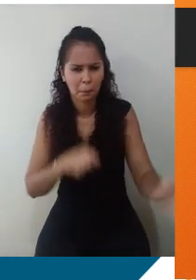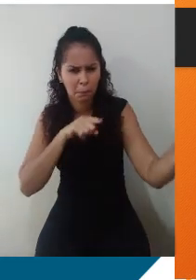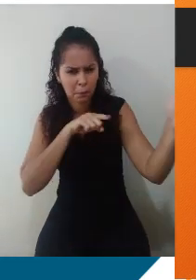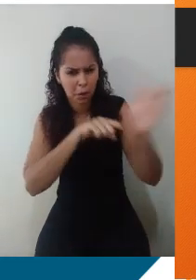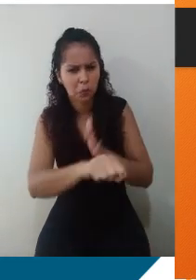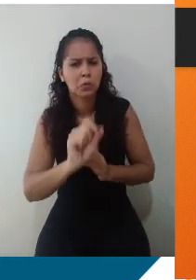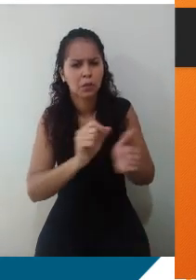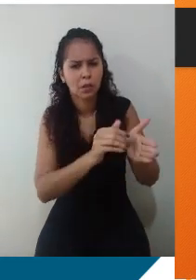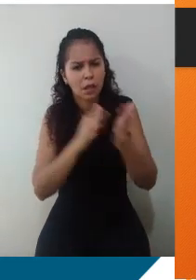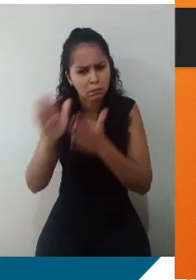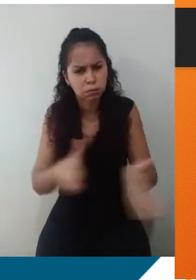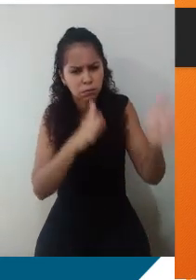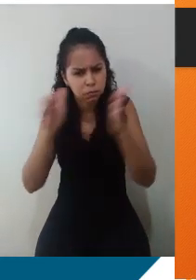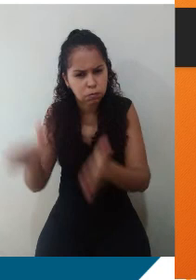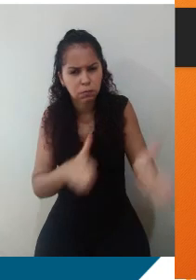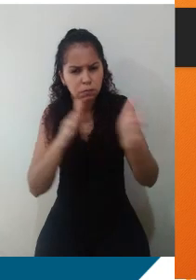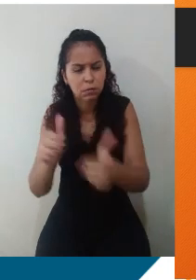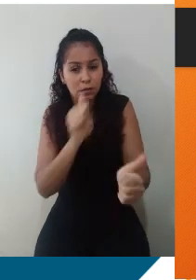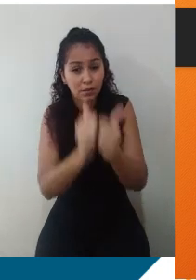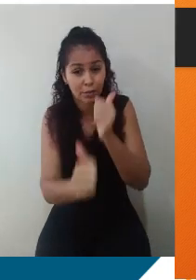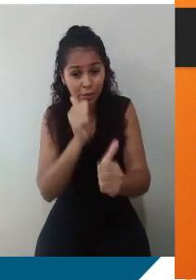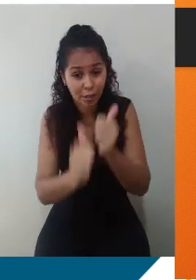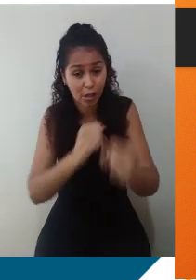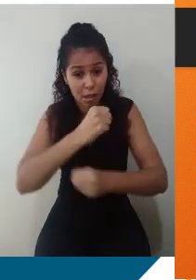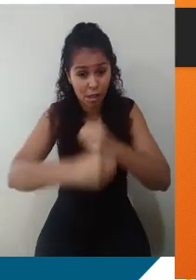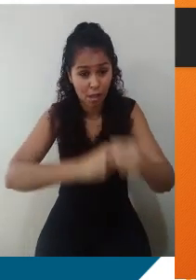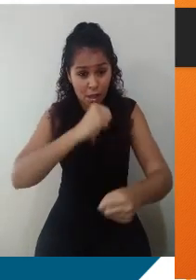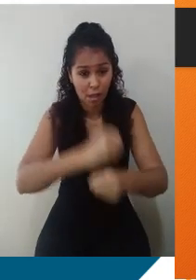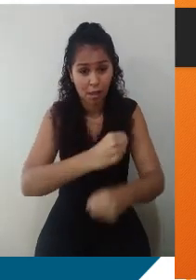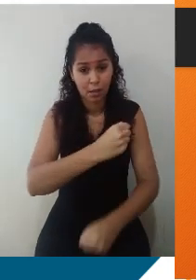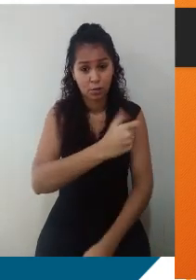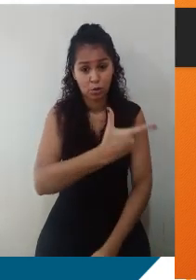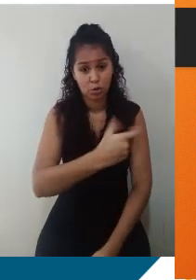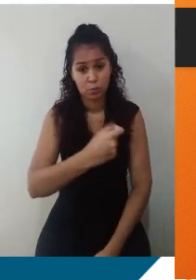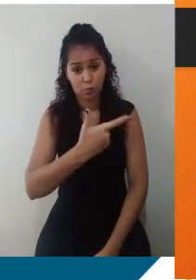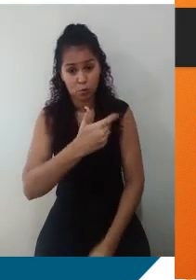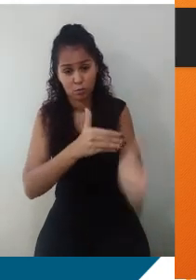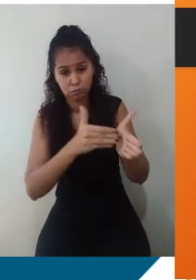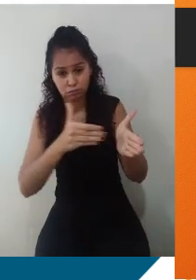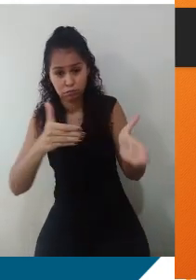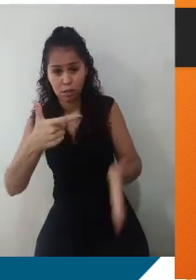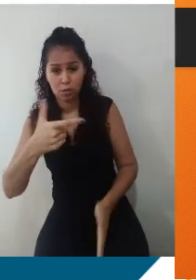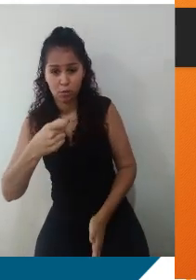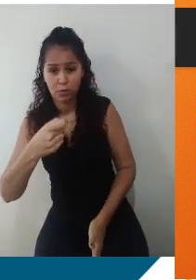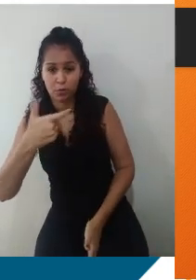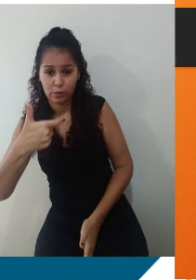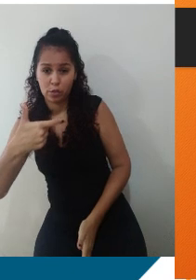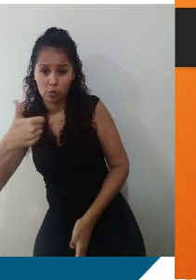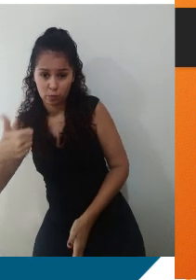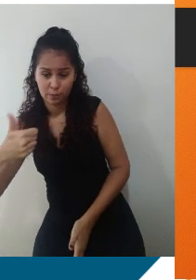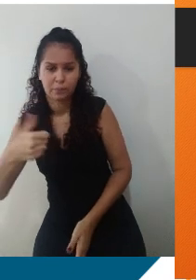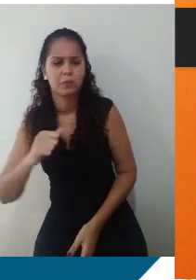Essa questão trata das projeções anuais de produção de arroz desde 2012 a 2021. Portanto, essas